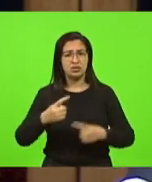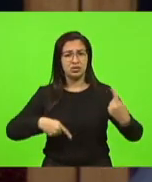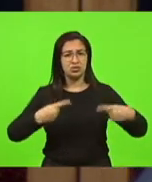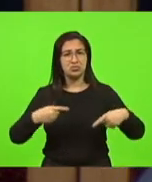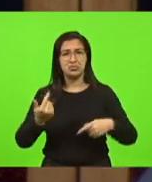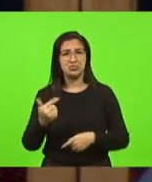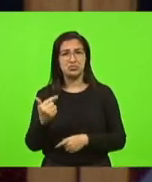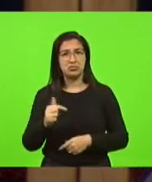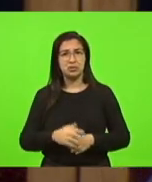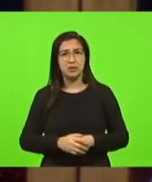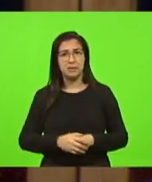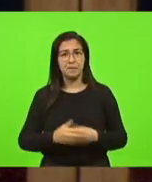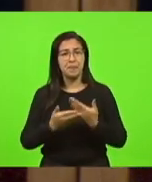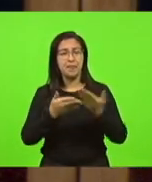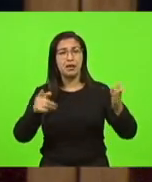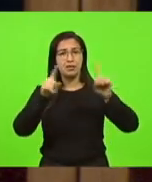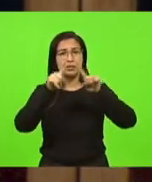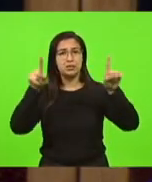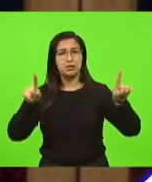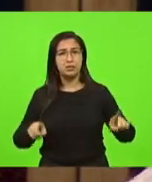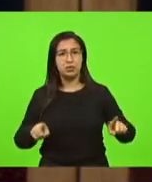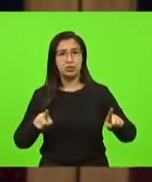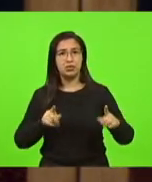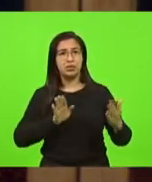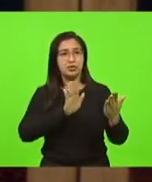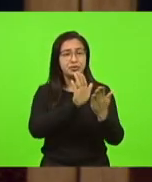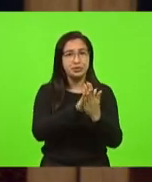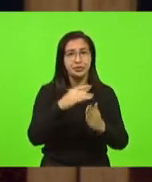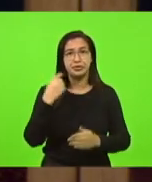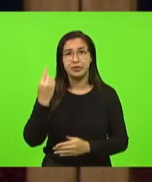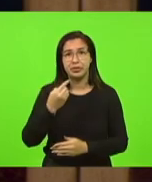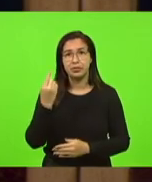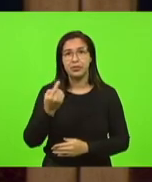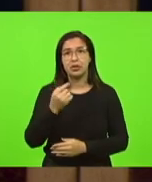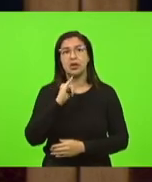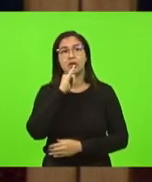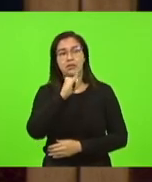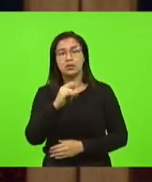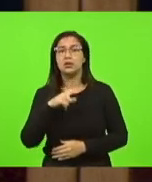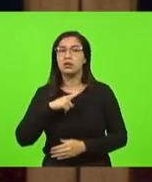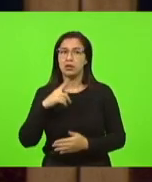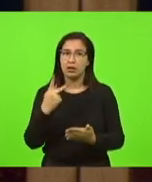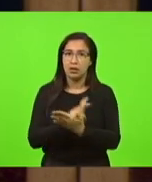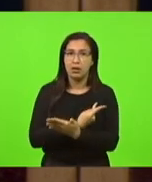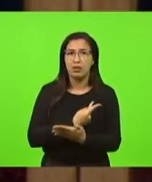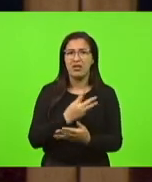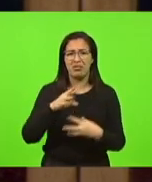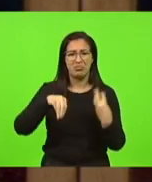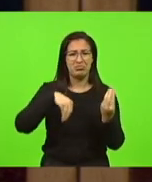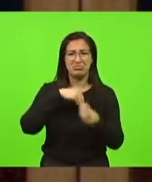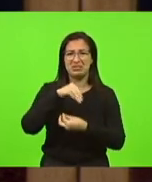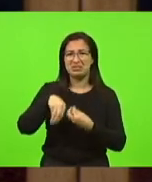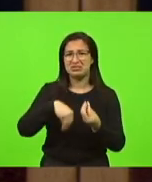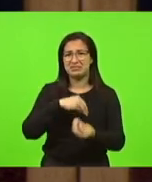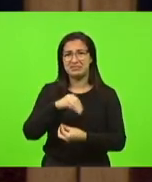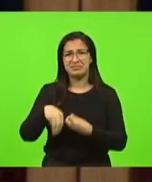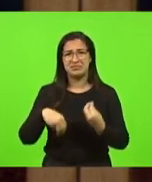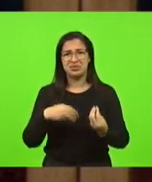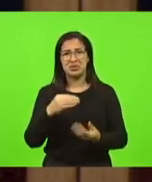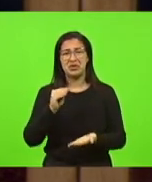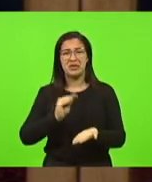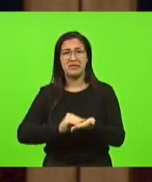os servidores não abordam os deputados para dizer que tem erro? Então é uma mistura, às vezes, de falta